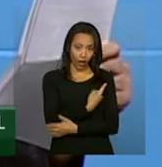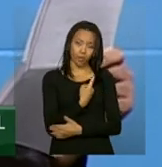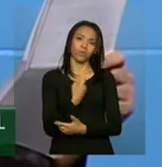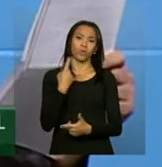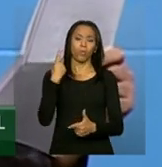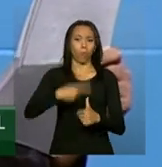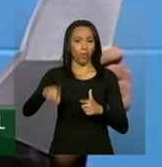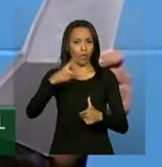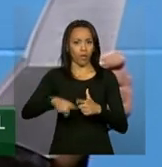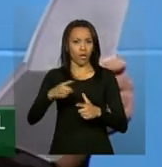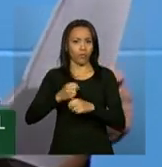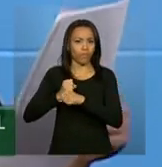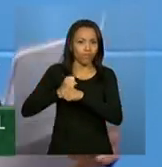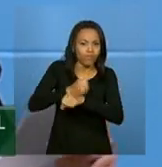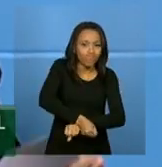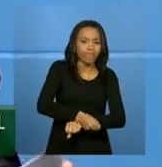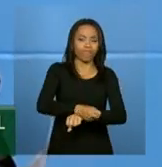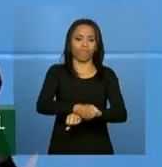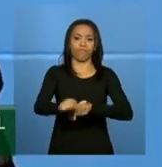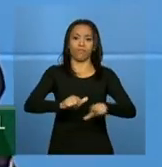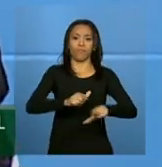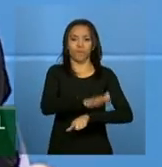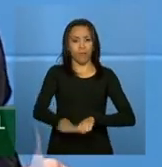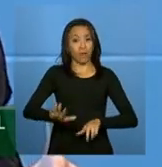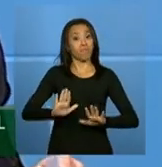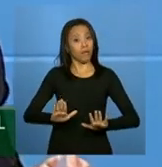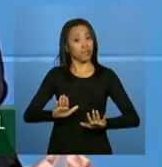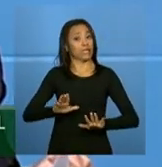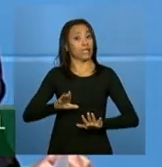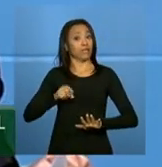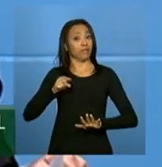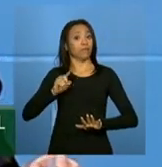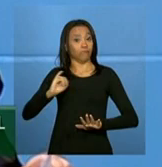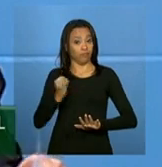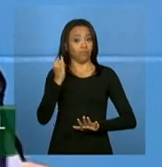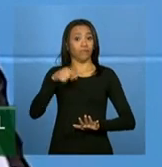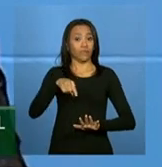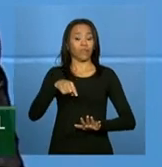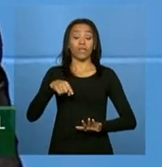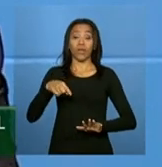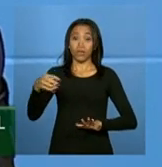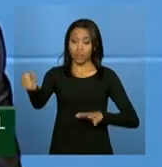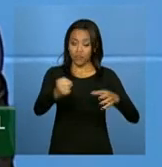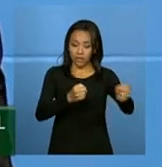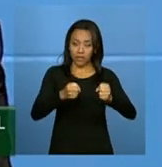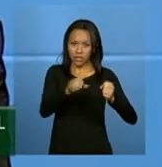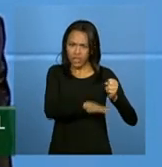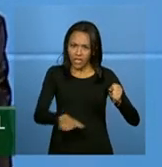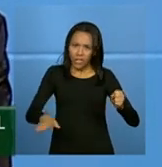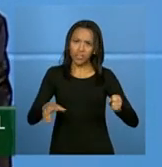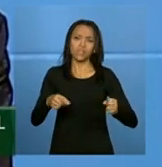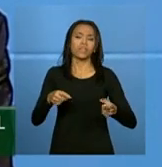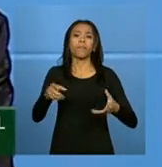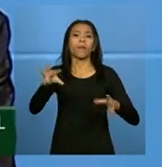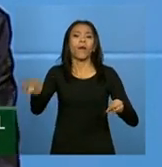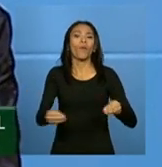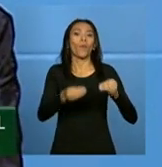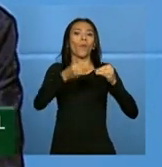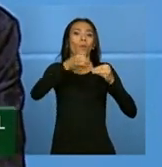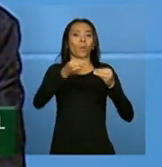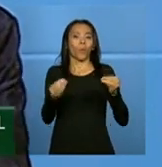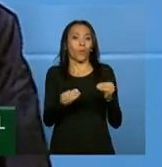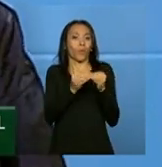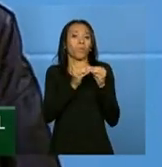mas é um dos determinantes centrais. Crianças são colocadas na situação de trabalho para complementar a renda da família